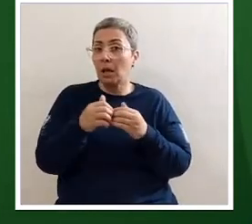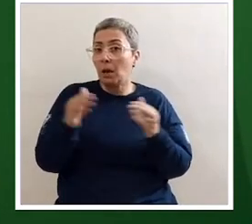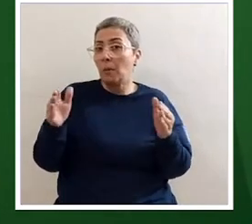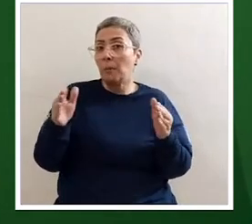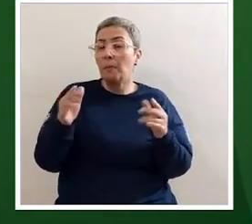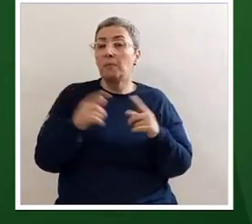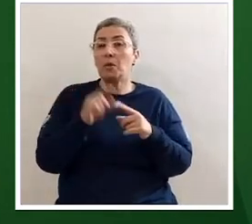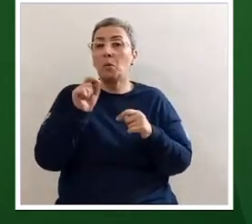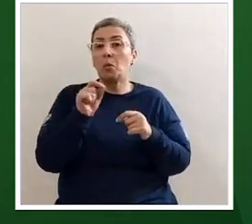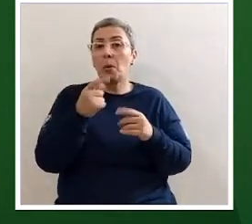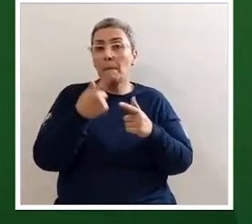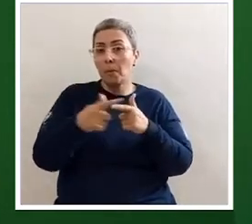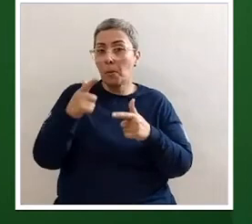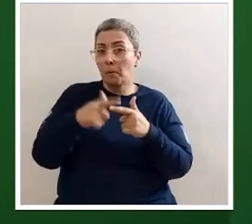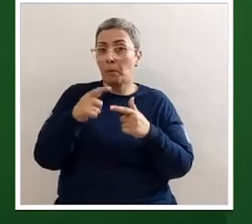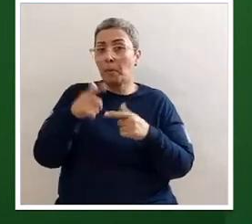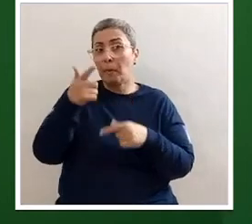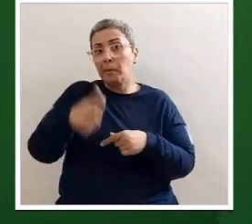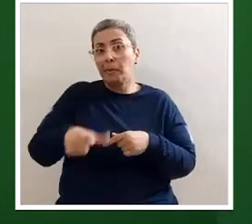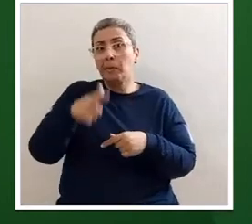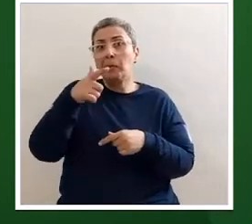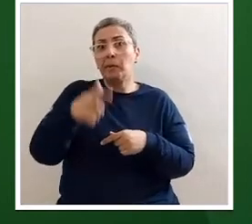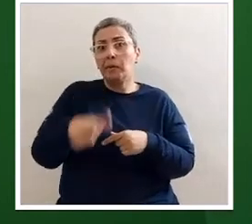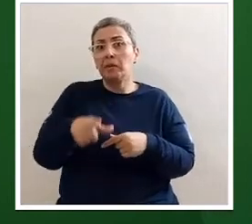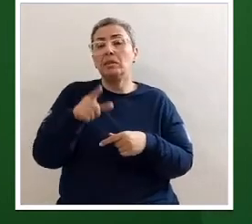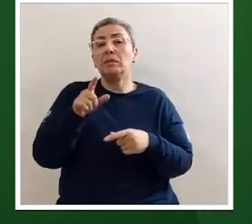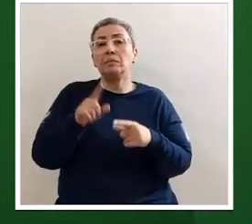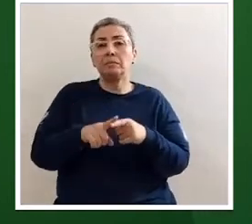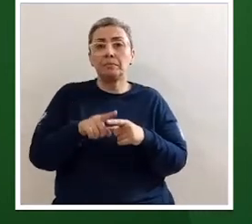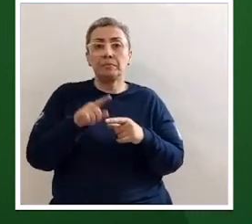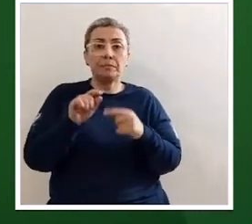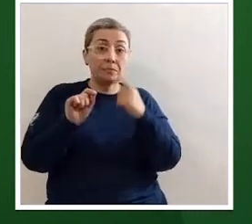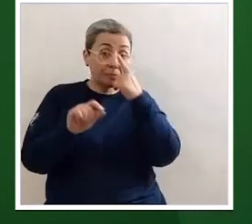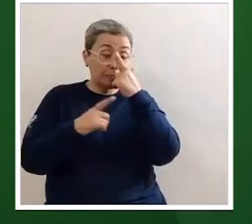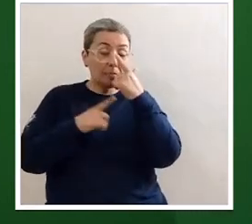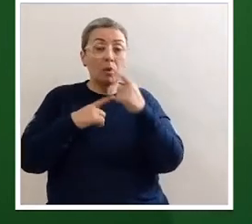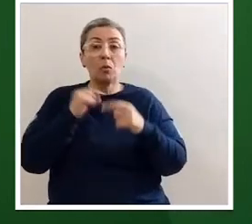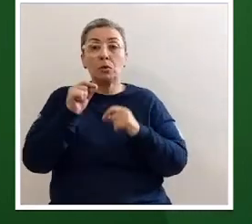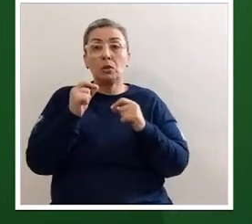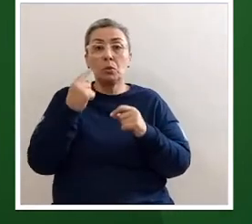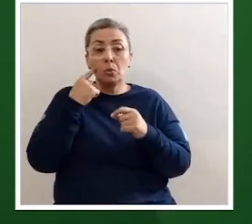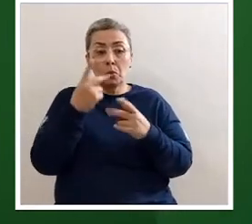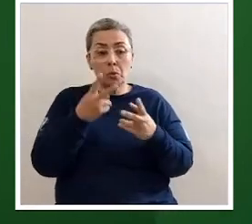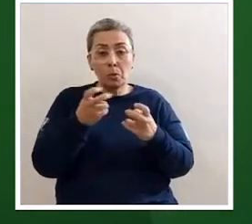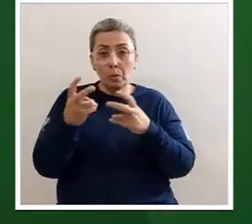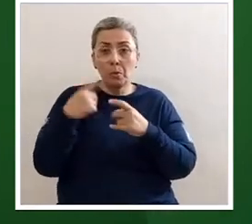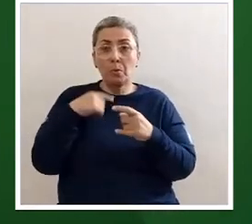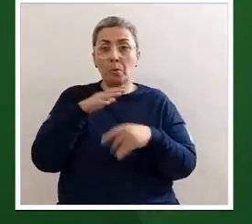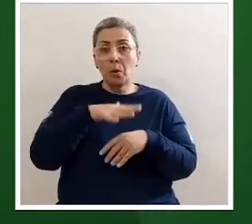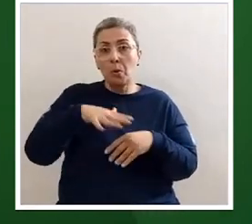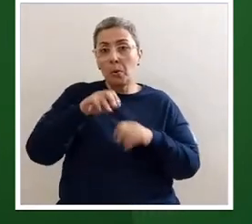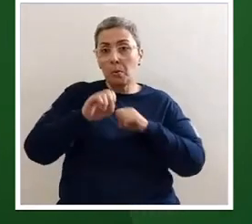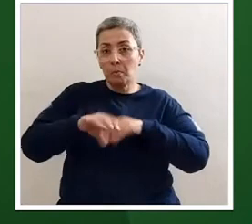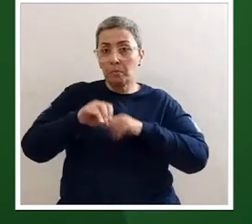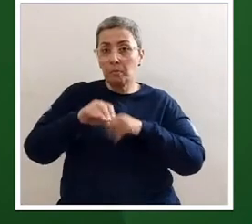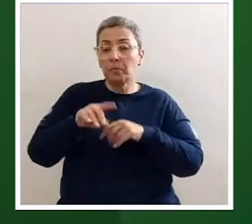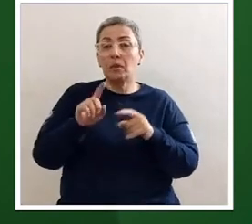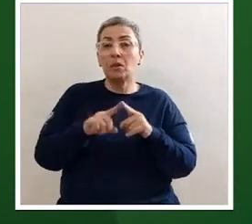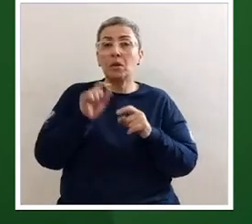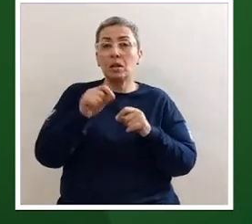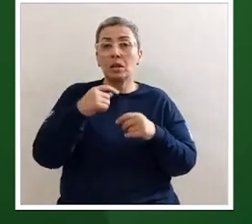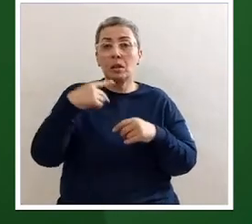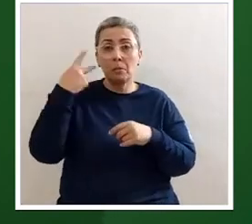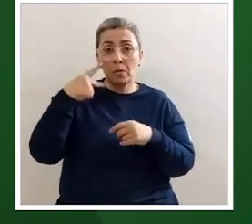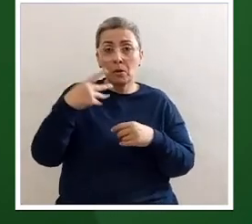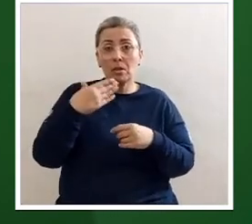Ampla Um dos problemas recorrentes que a gente verifica no campo da educação e